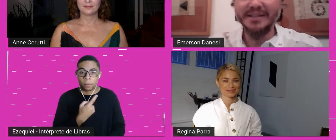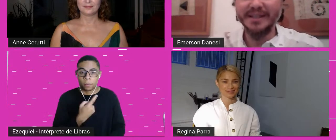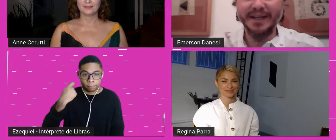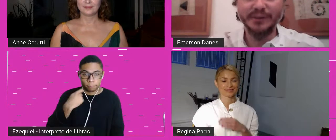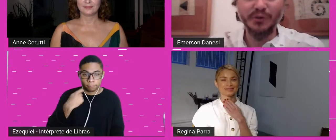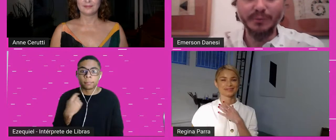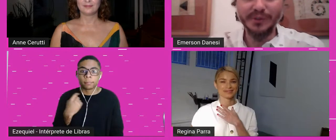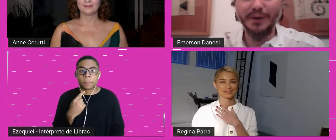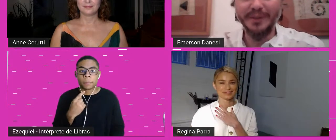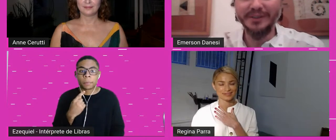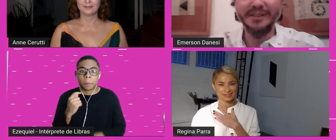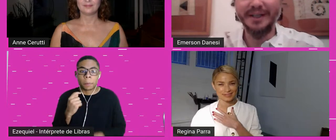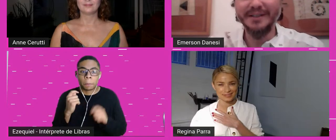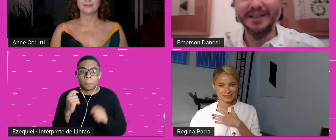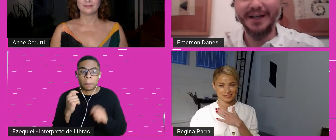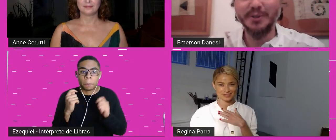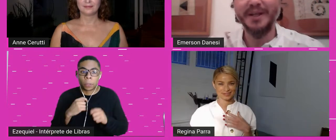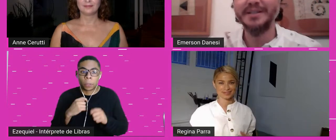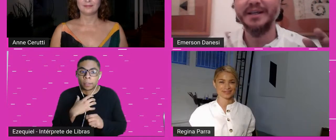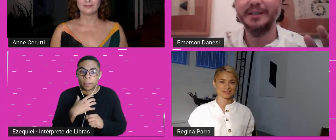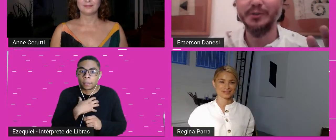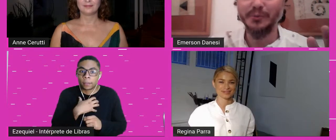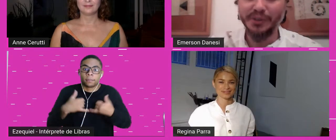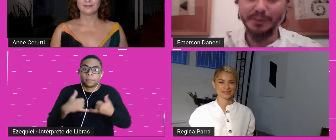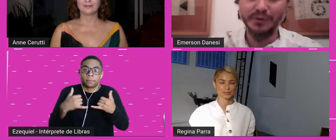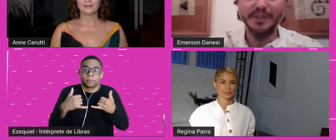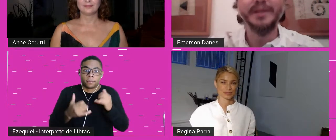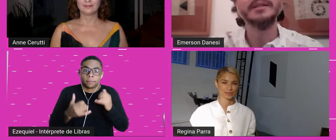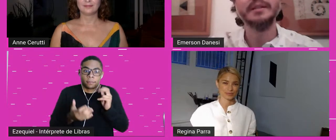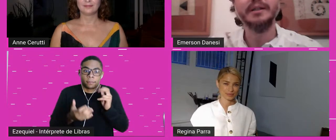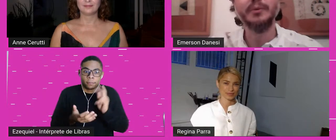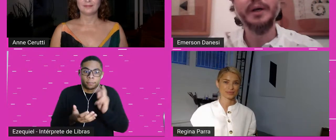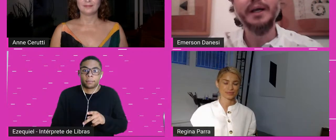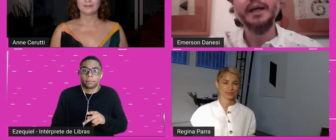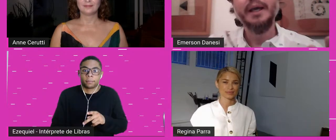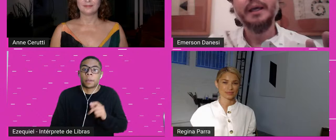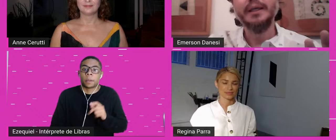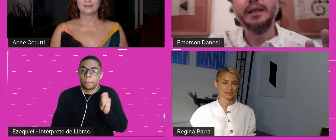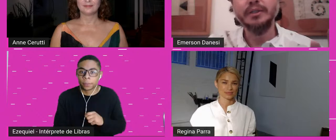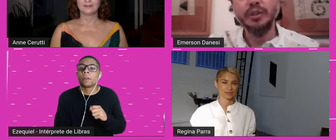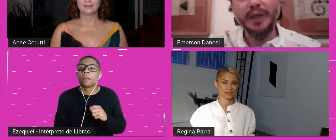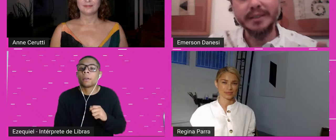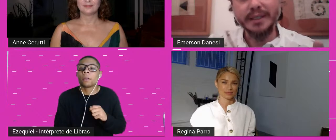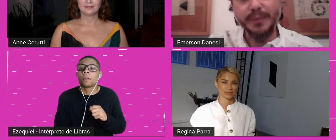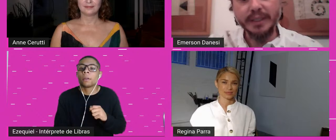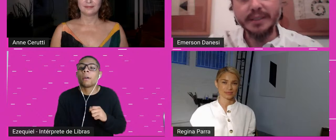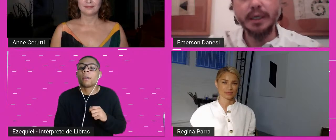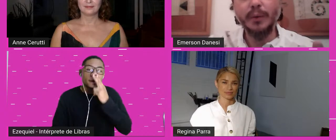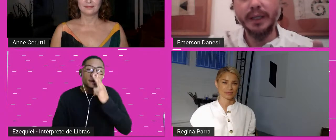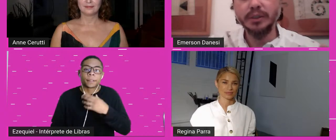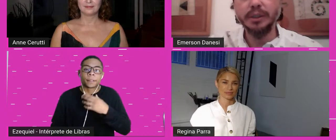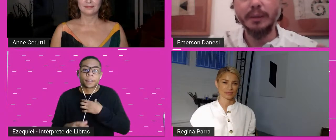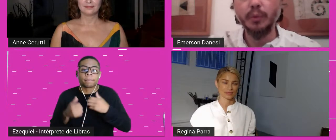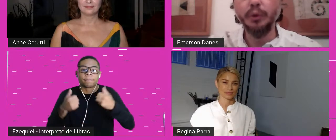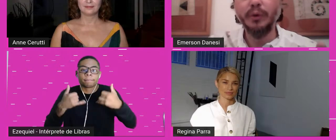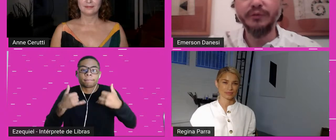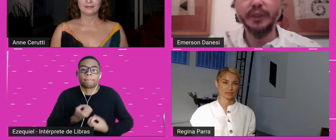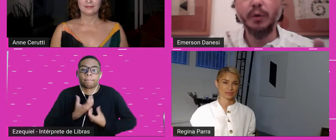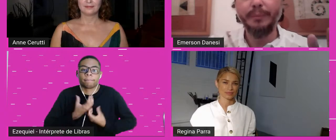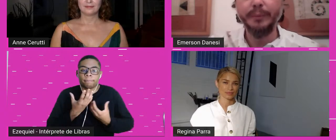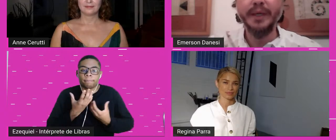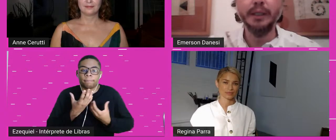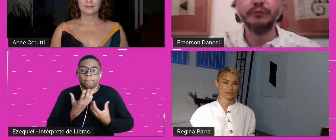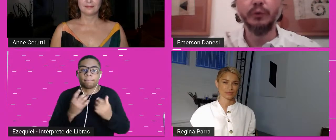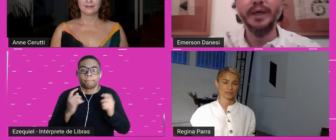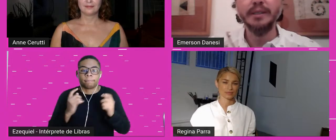assim dilacerados, fomos realmente dilacerados para sair de um tipo de expressão, e acredito que essa expressão ela tinha muito